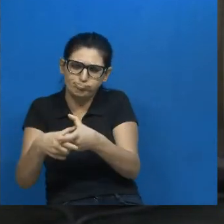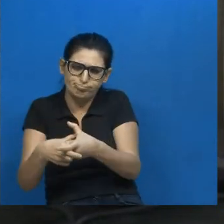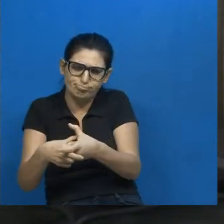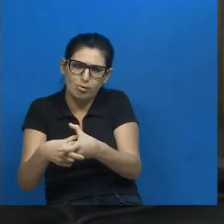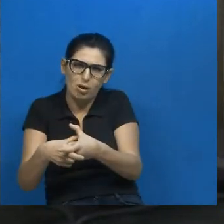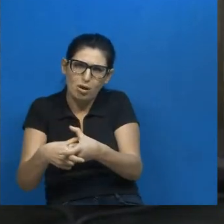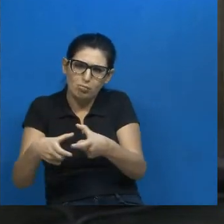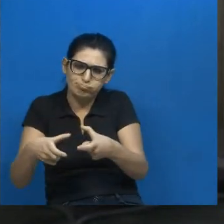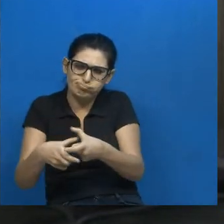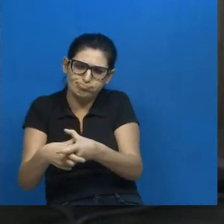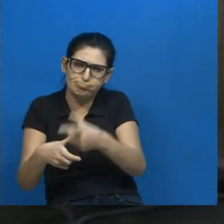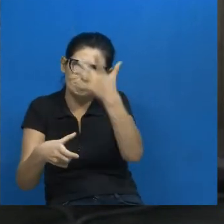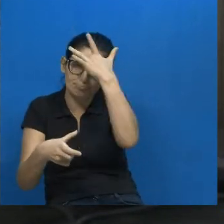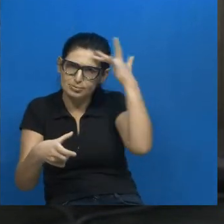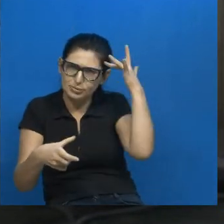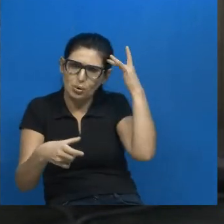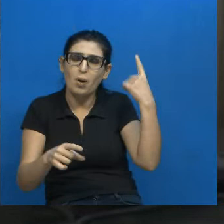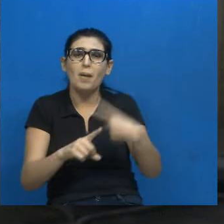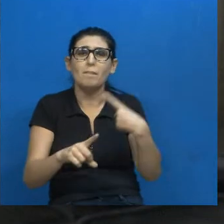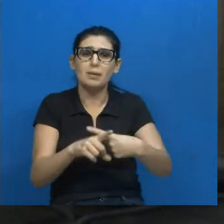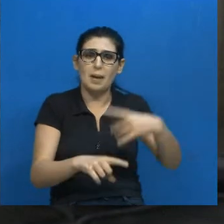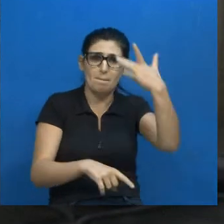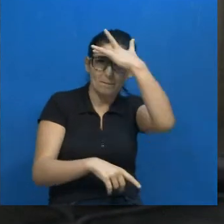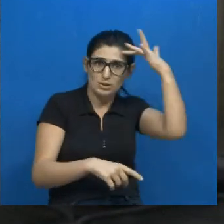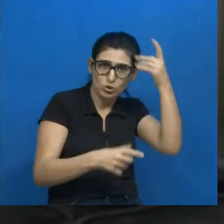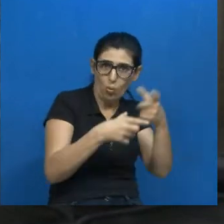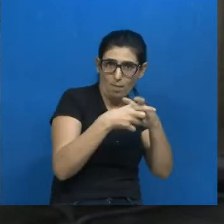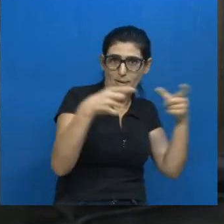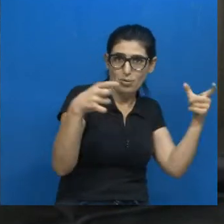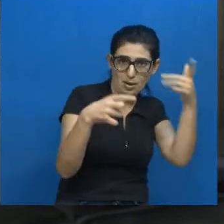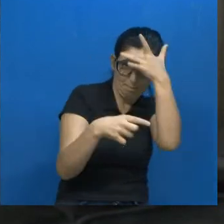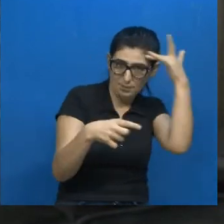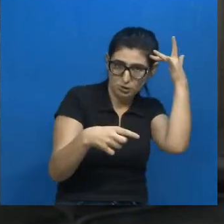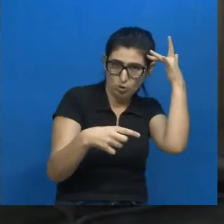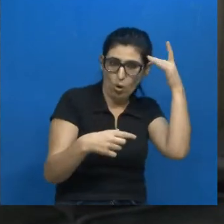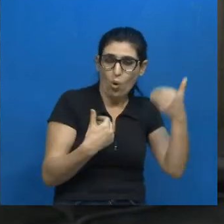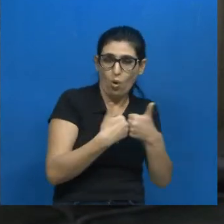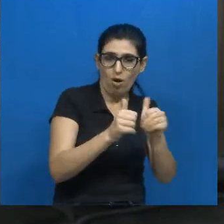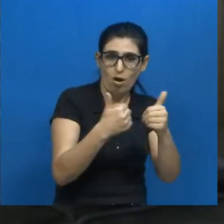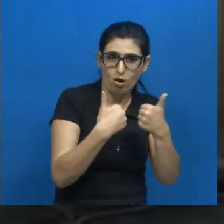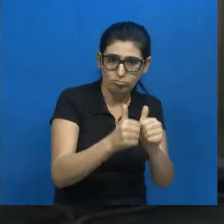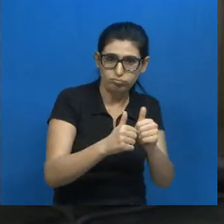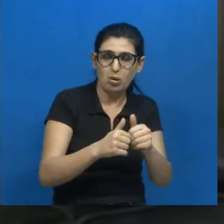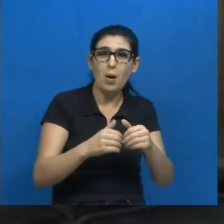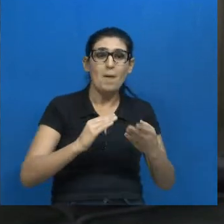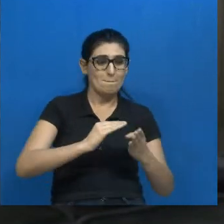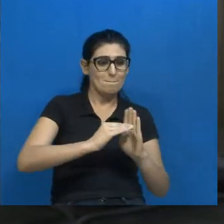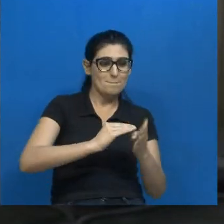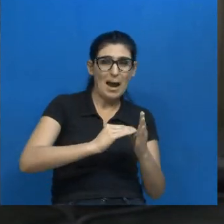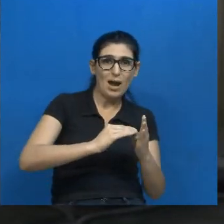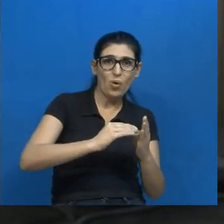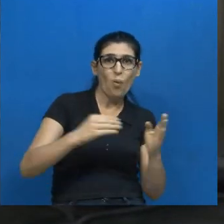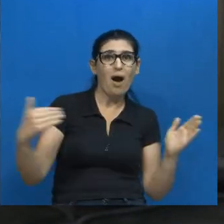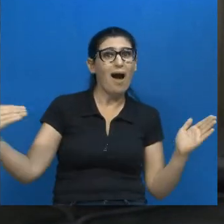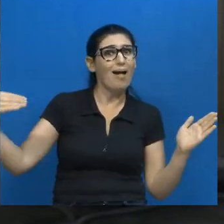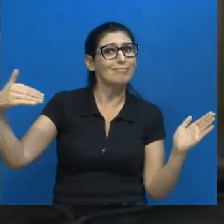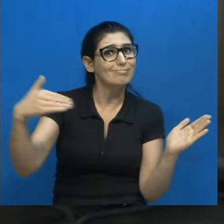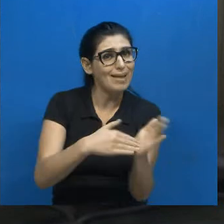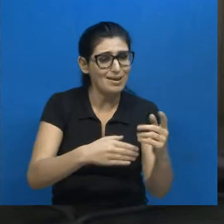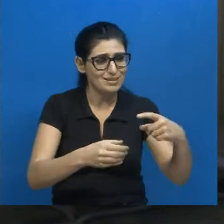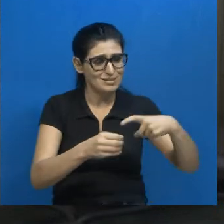passageiro faz ele tem um destino, a maior parte dos usuários faz um destino bairro-centro, ou área